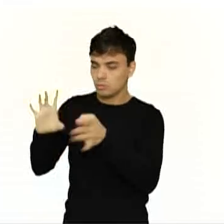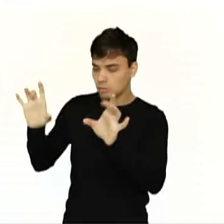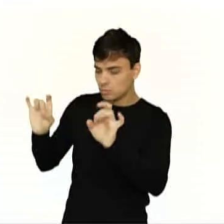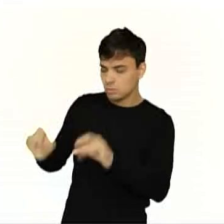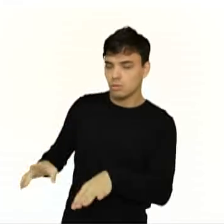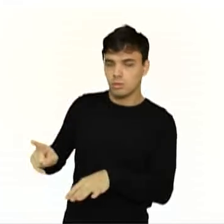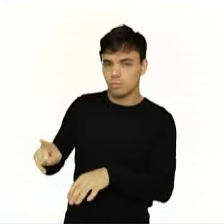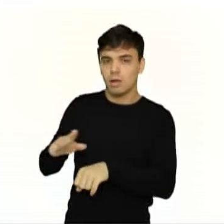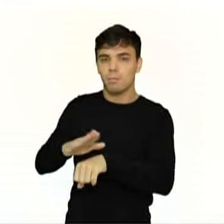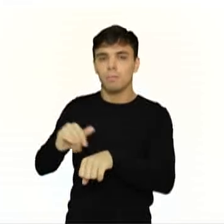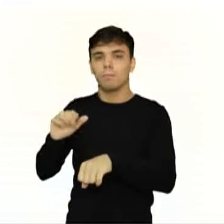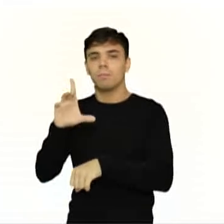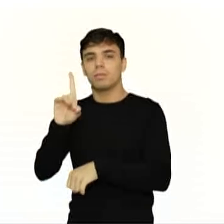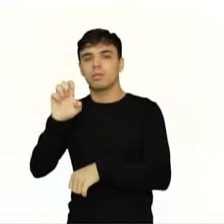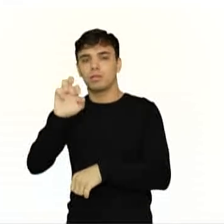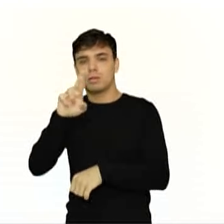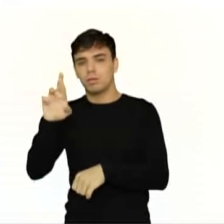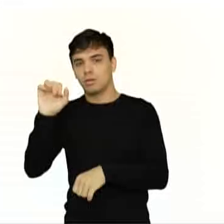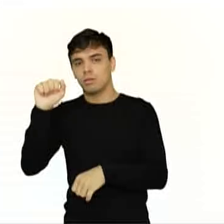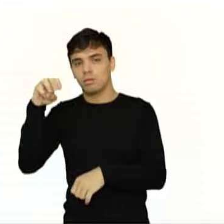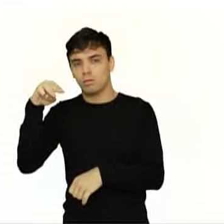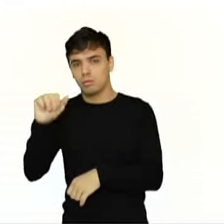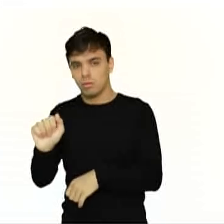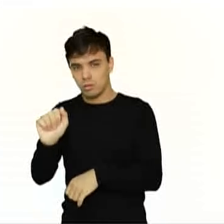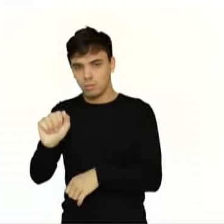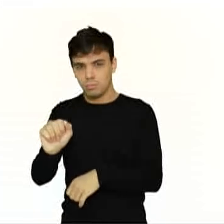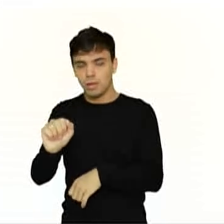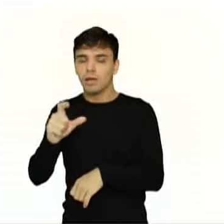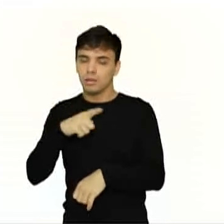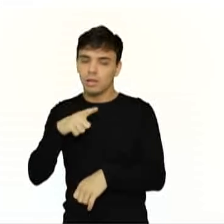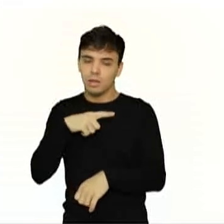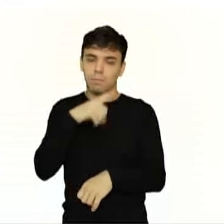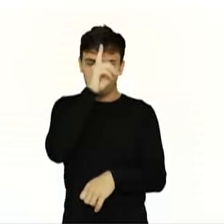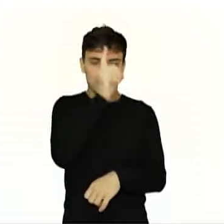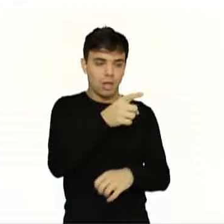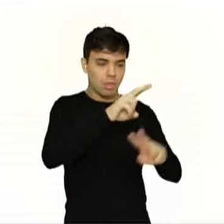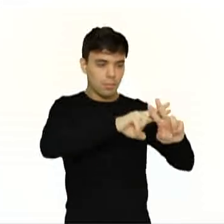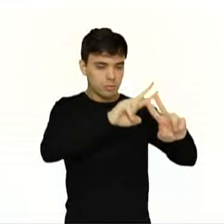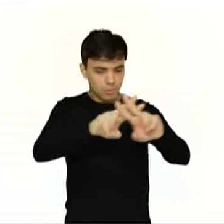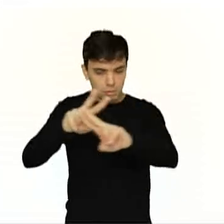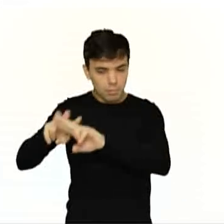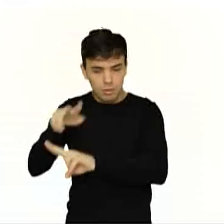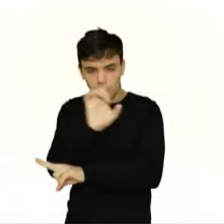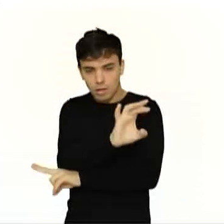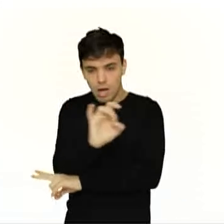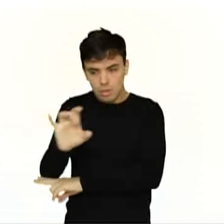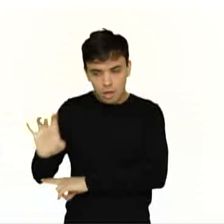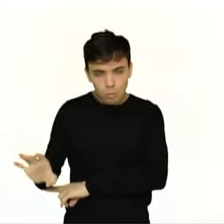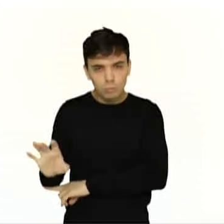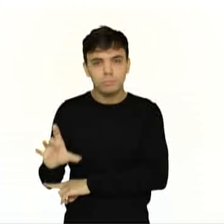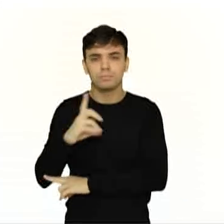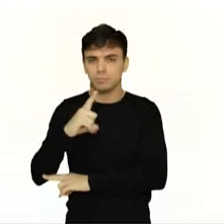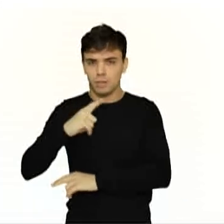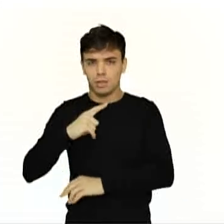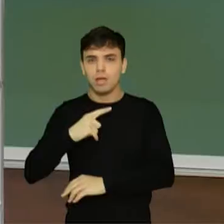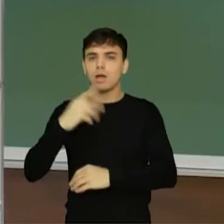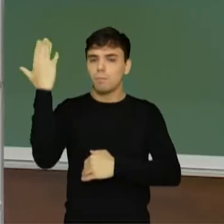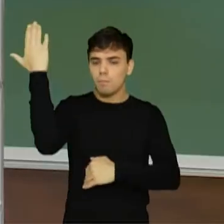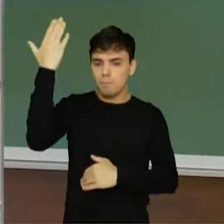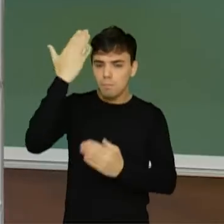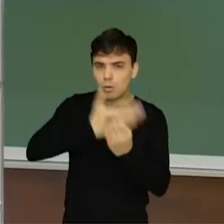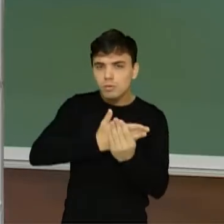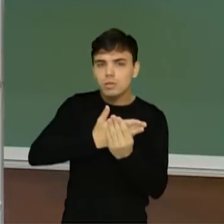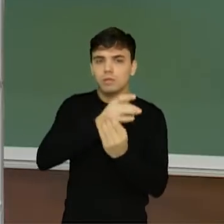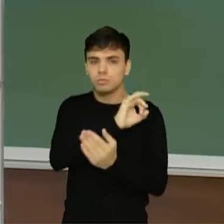derrama e ele manda prender todo mundo individualmente, em separado. É instalado o processo contra eles, eles são julgados